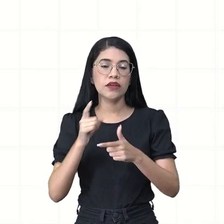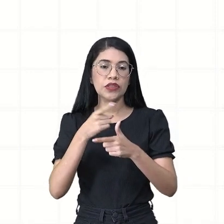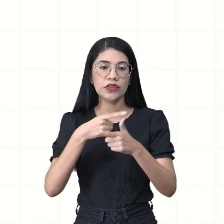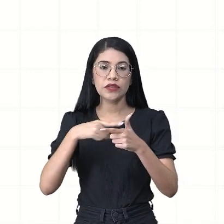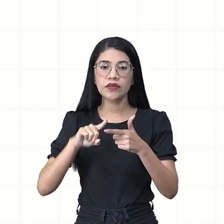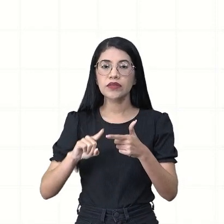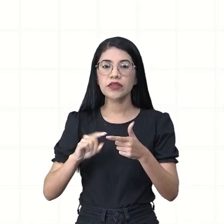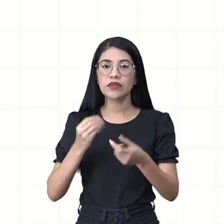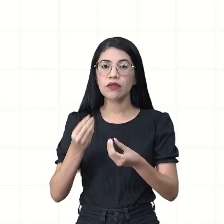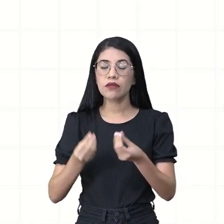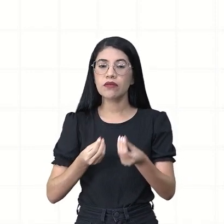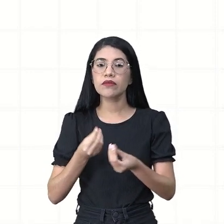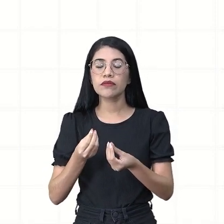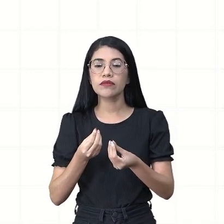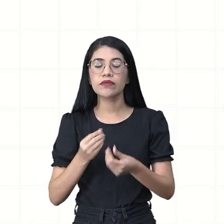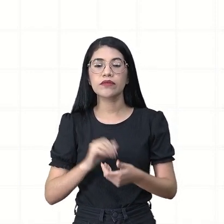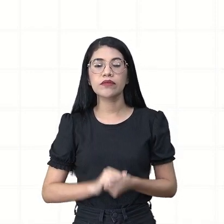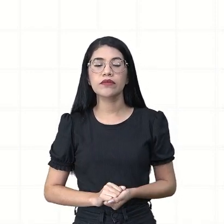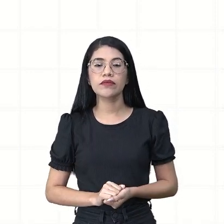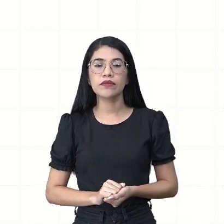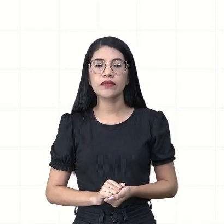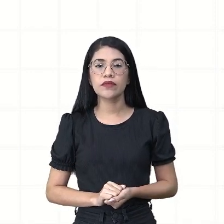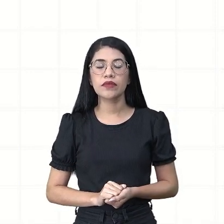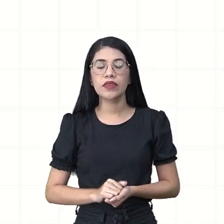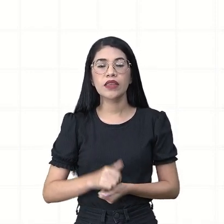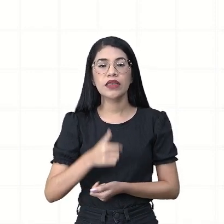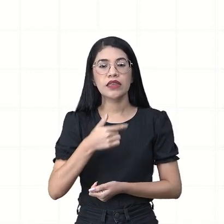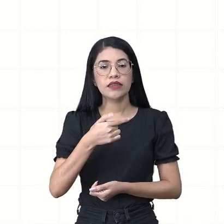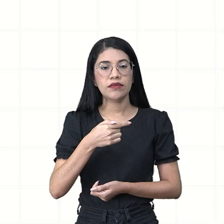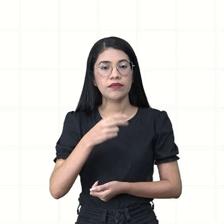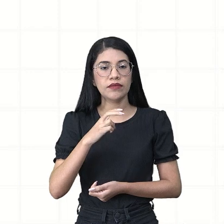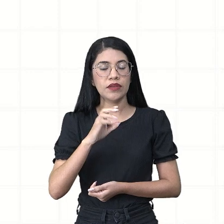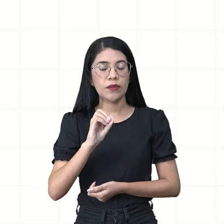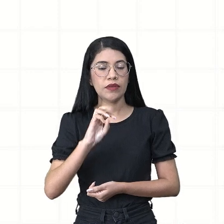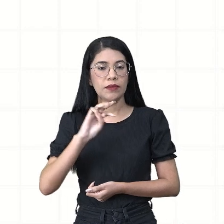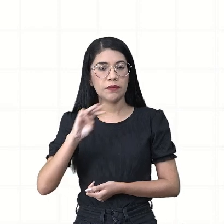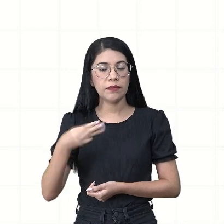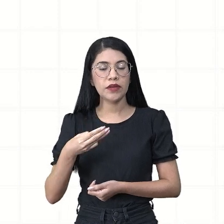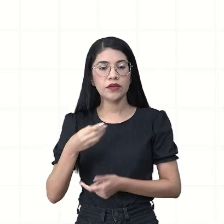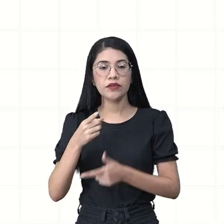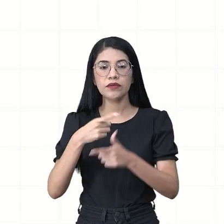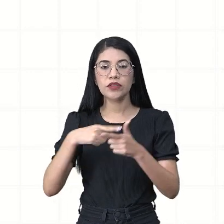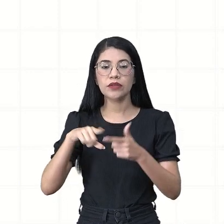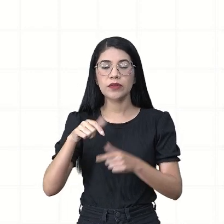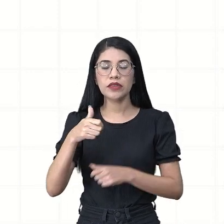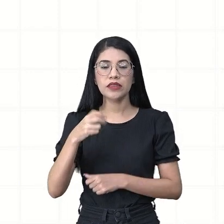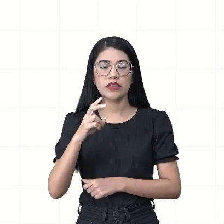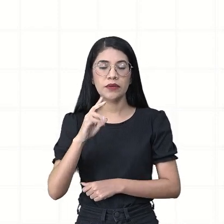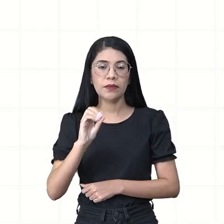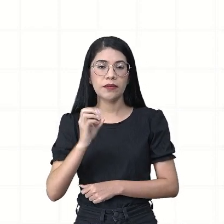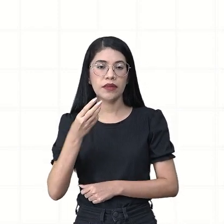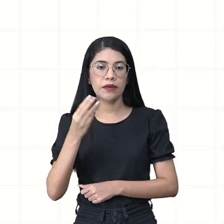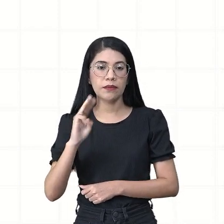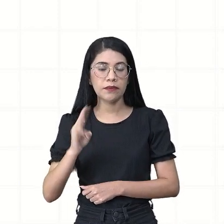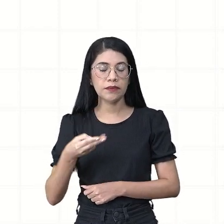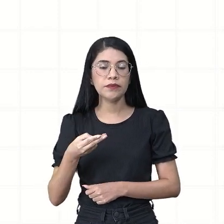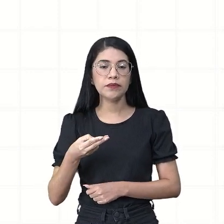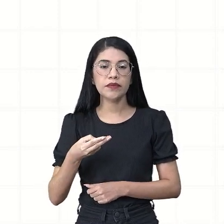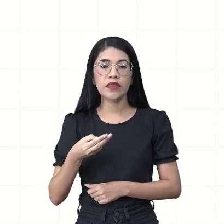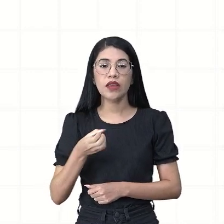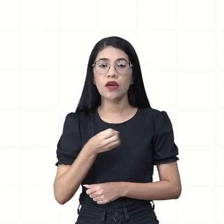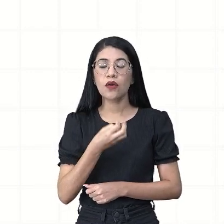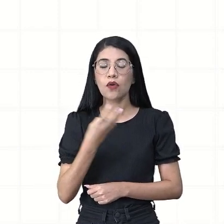né? Divisão aqui de 750 milhões por 150 milhões, para saber quantas